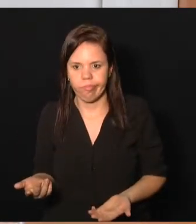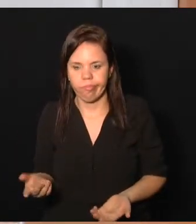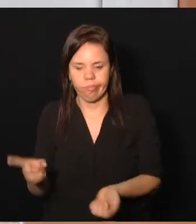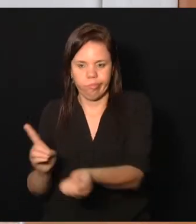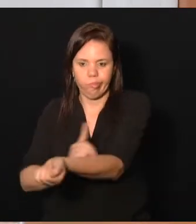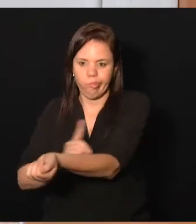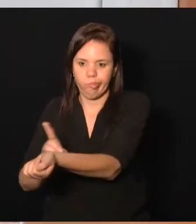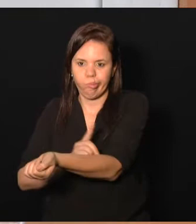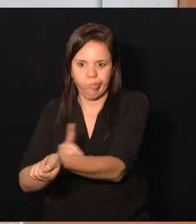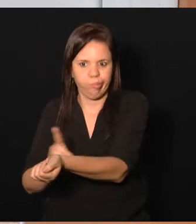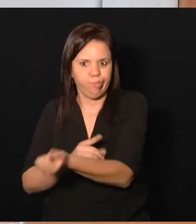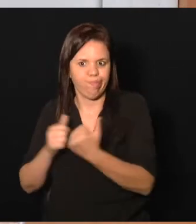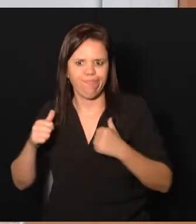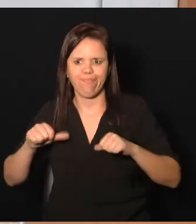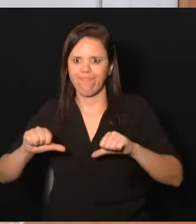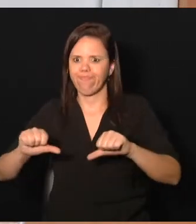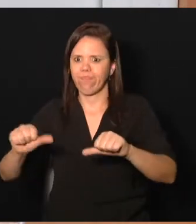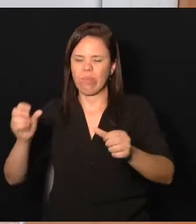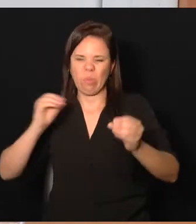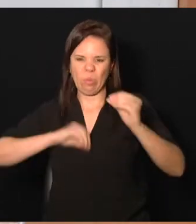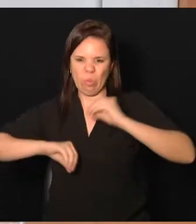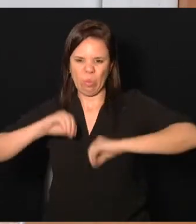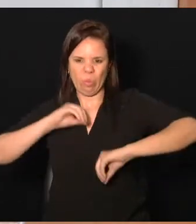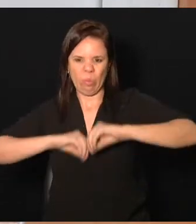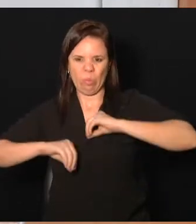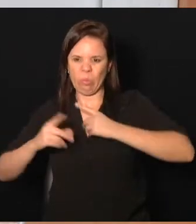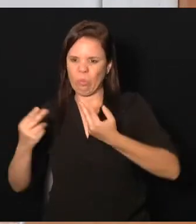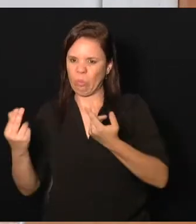é o mal do século. Depressão também.